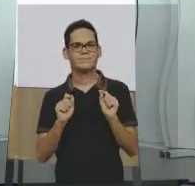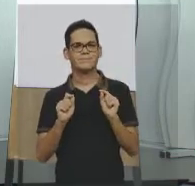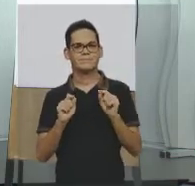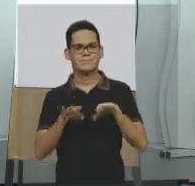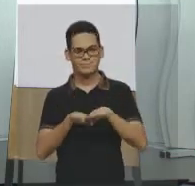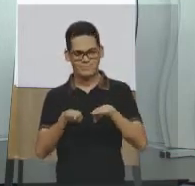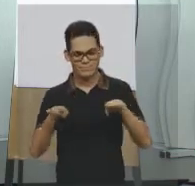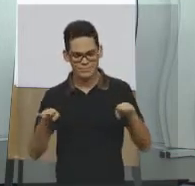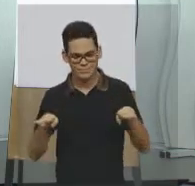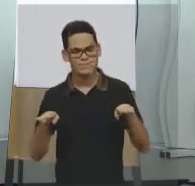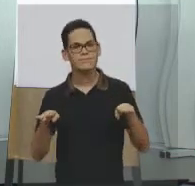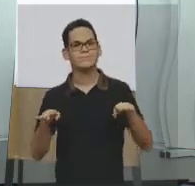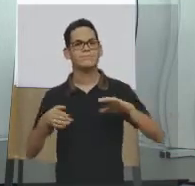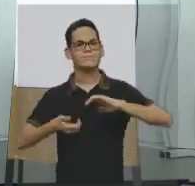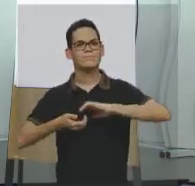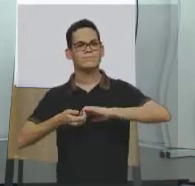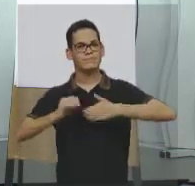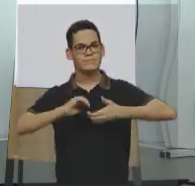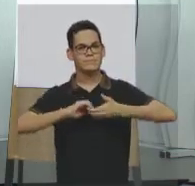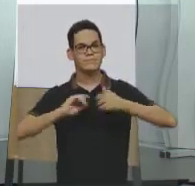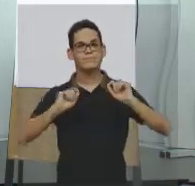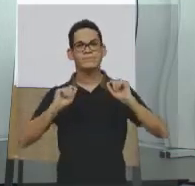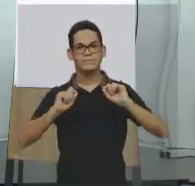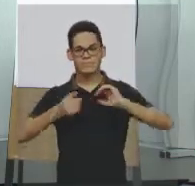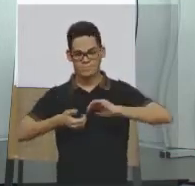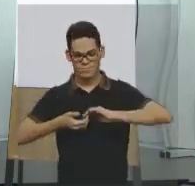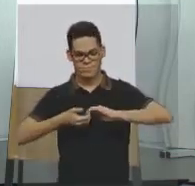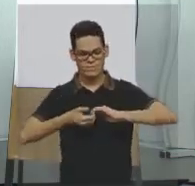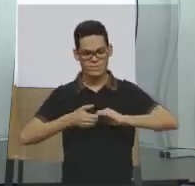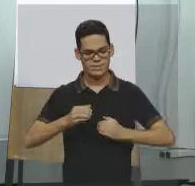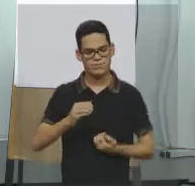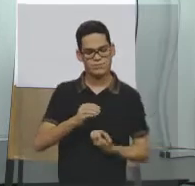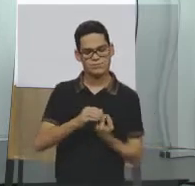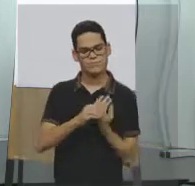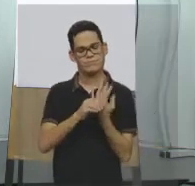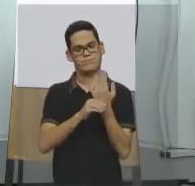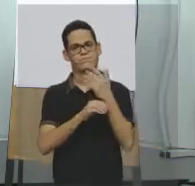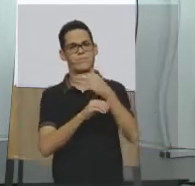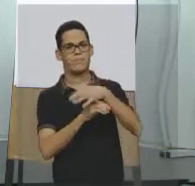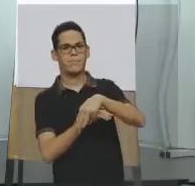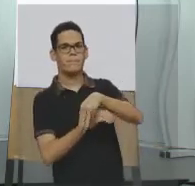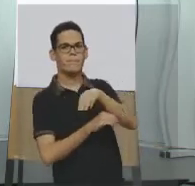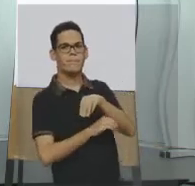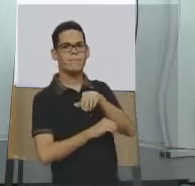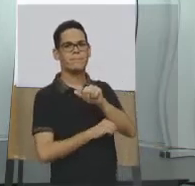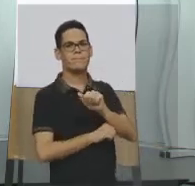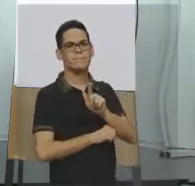esse afastamento das placas tectônicas, tem a ver, então, com esse magma preenchendo o espaço